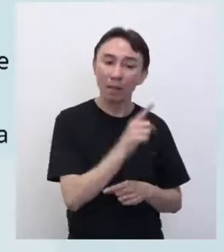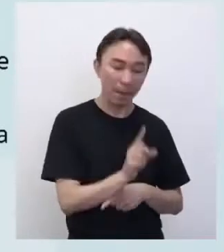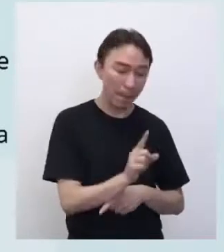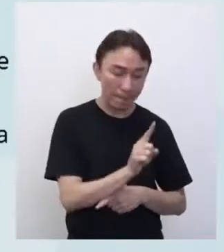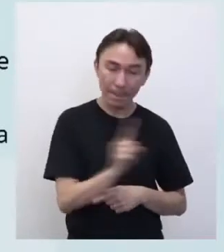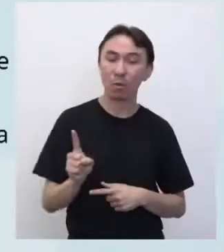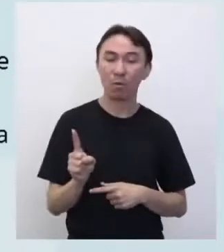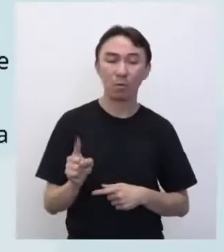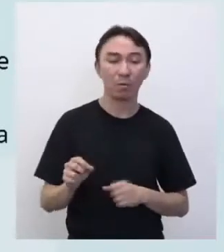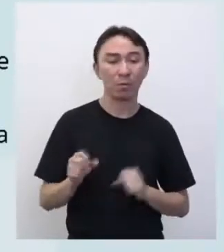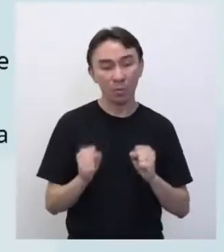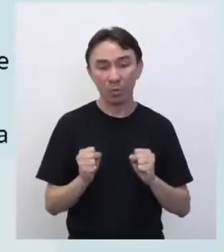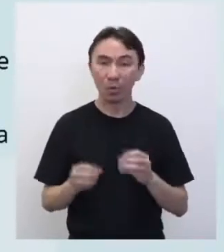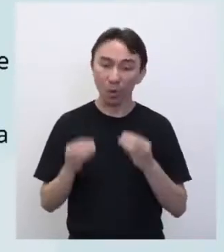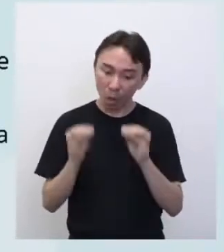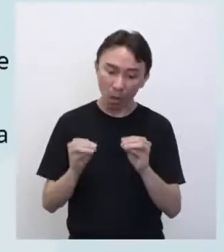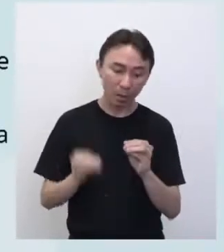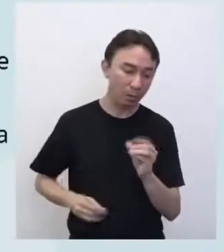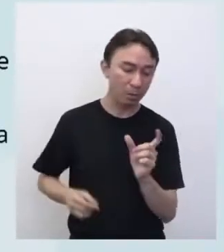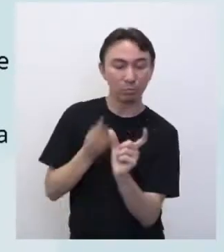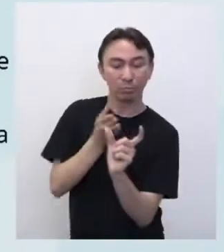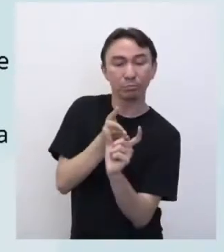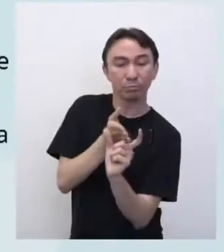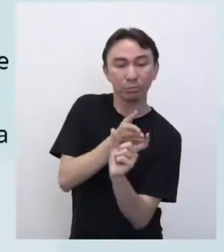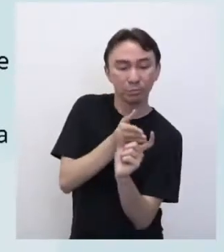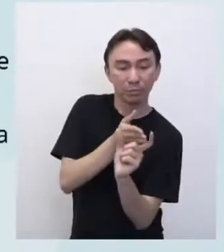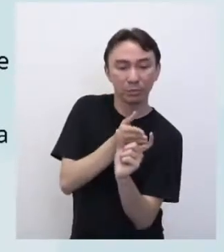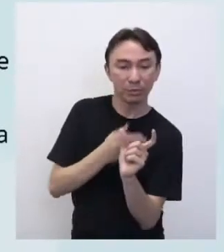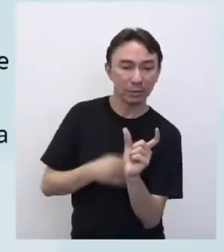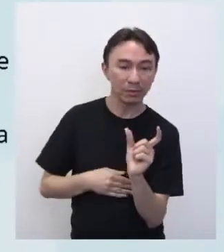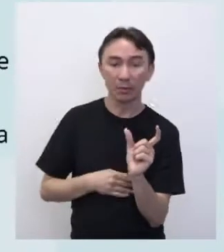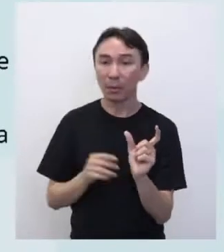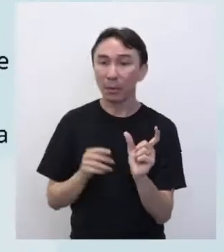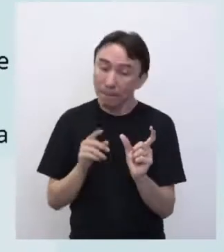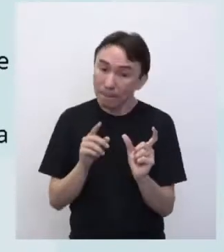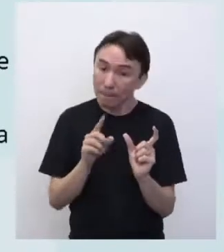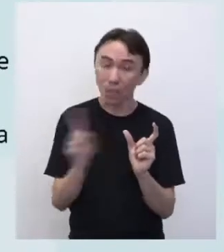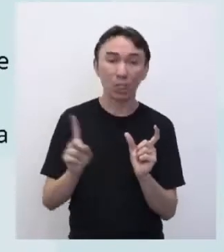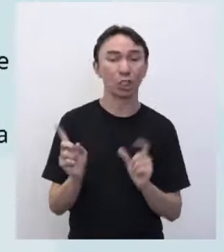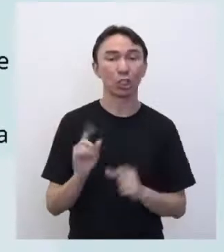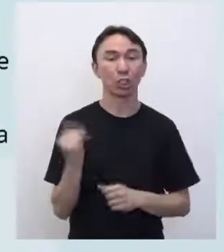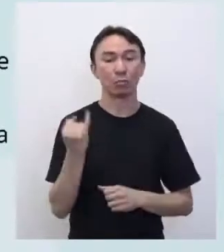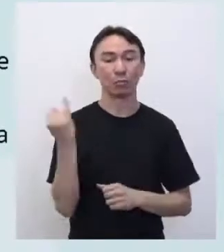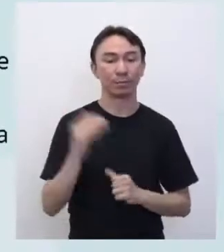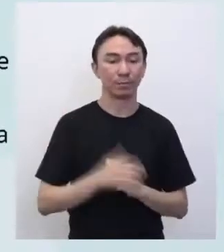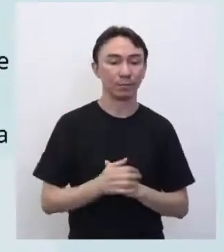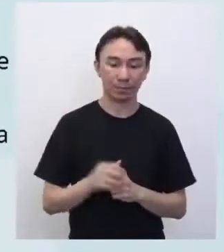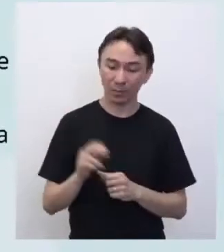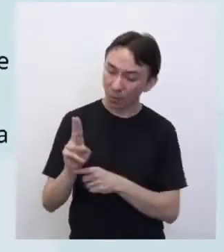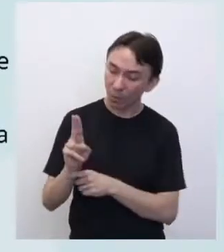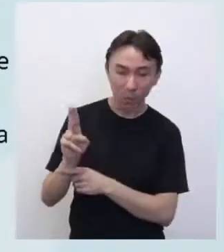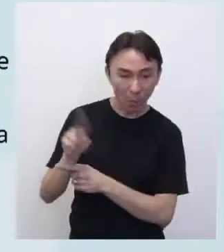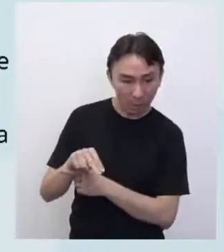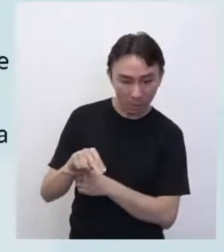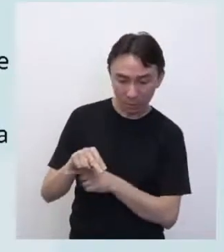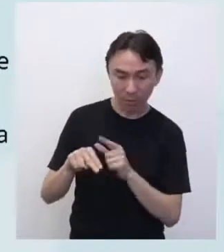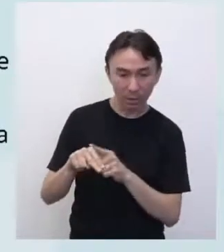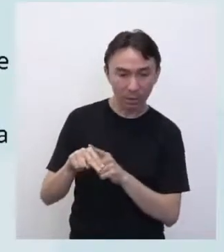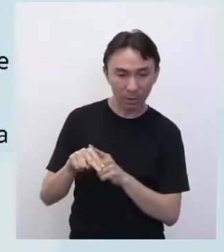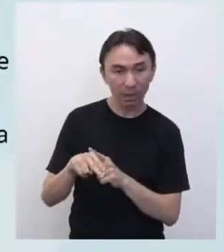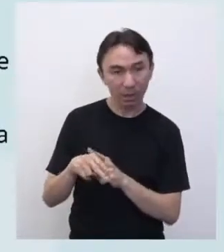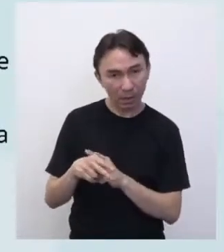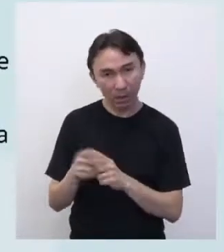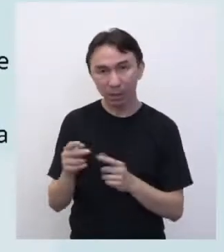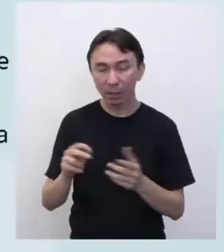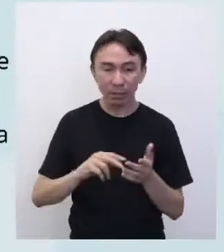adicionando um prefixo importante, não importante. Então, quando eu coloquei o un na frente da palavra important, eu